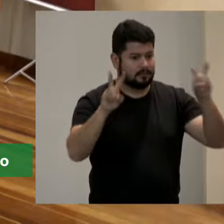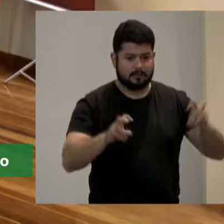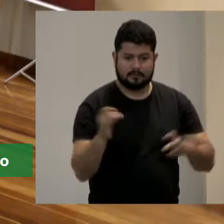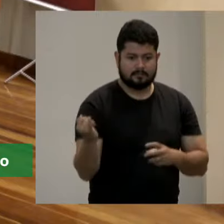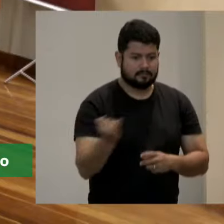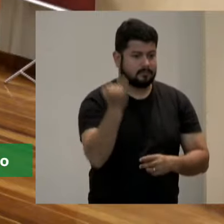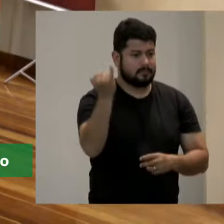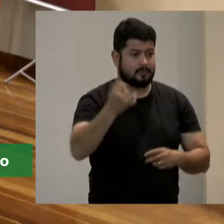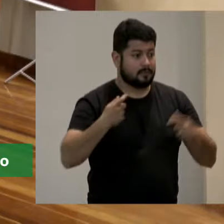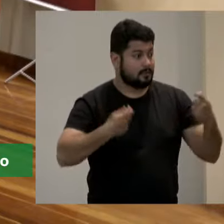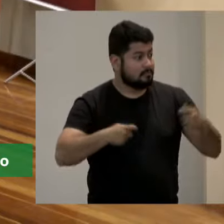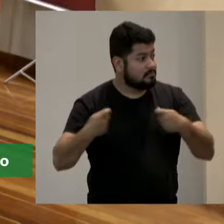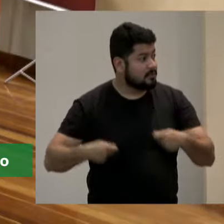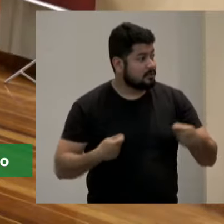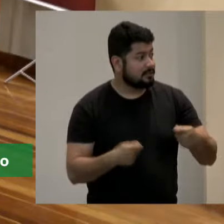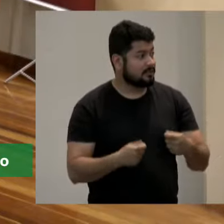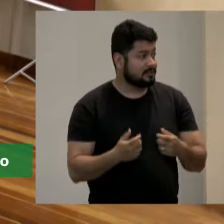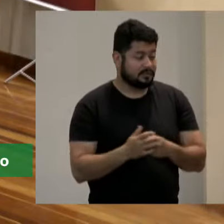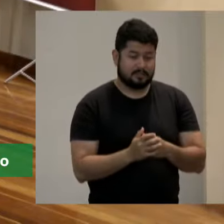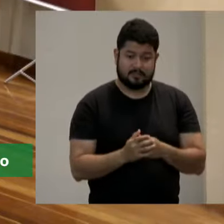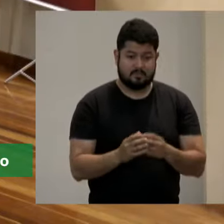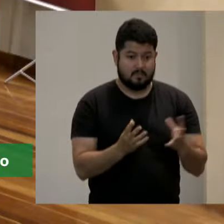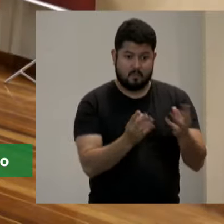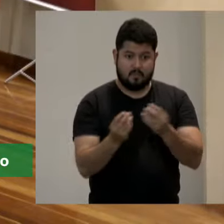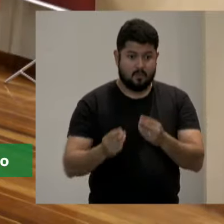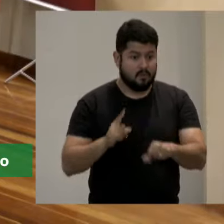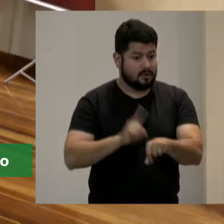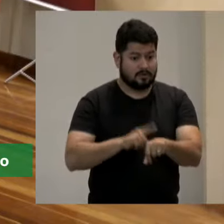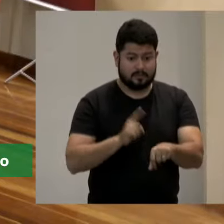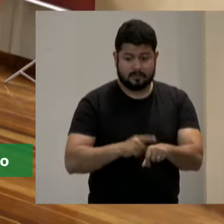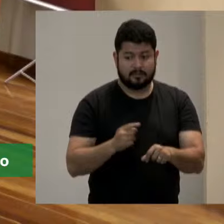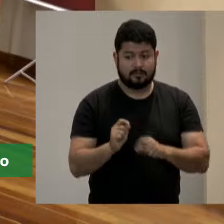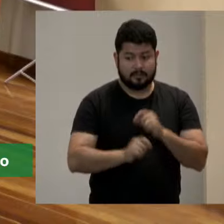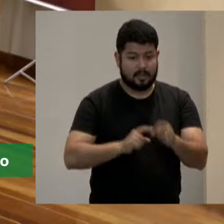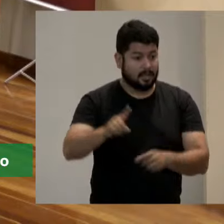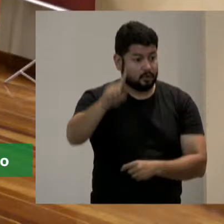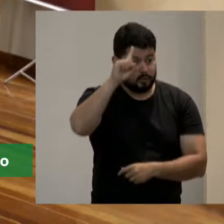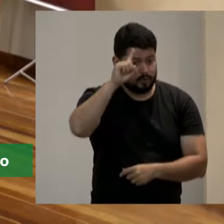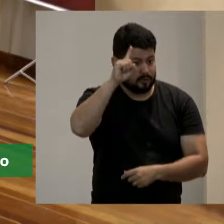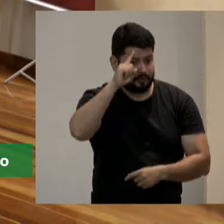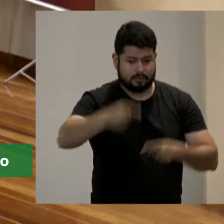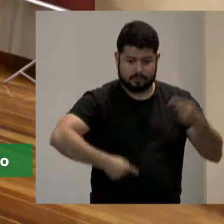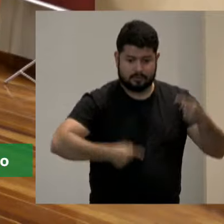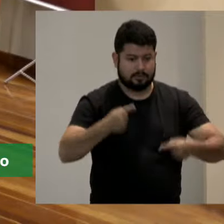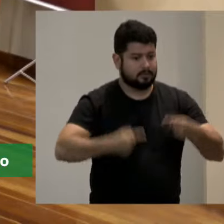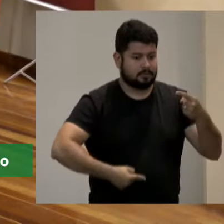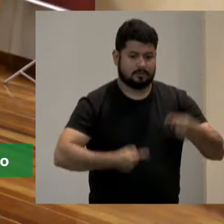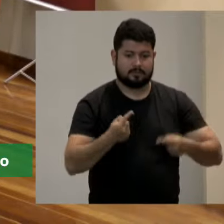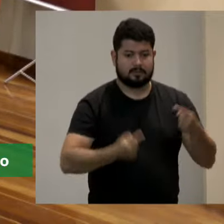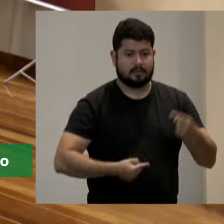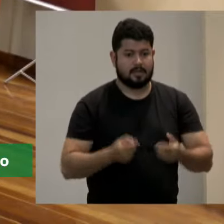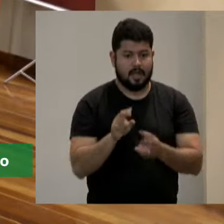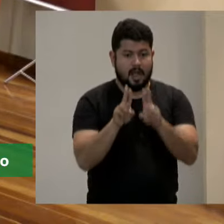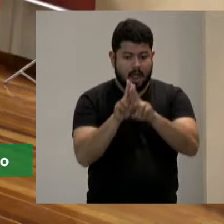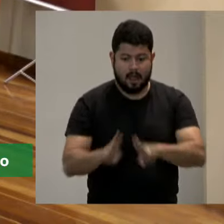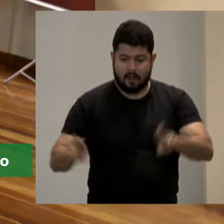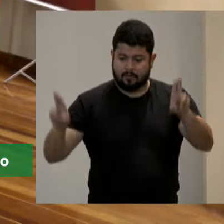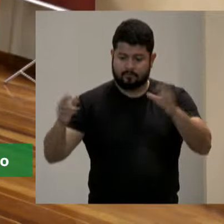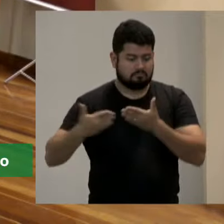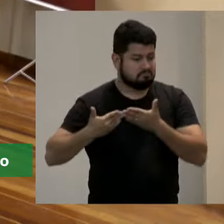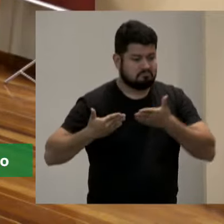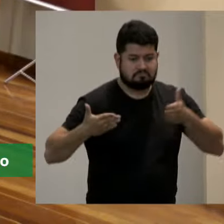seriam necessários, né, todo o tempo que a gente fizesse isso diariamente. Quero dizer que a UFSC está sempre de portas abertas, né,